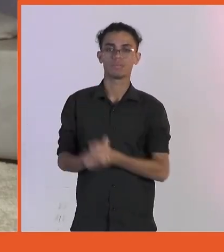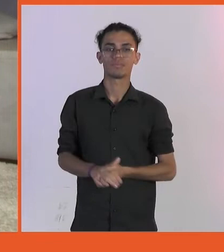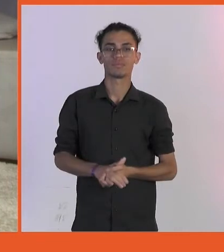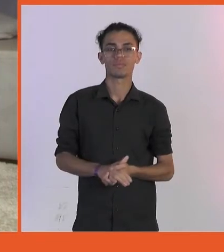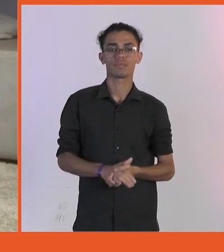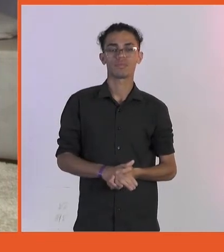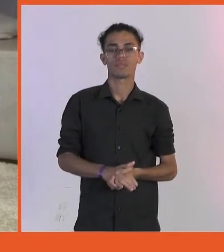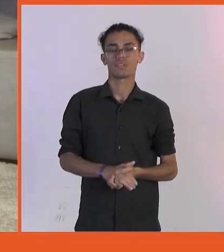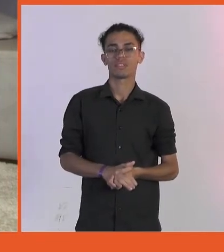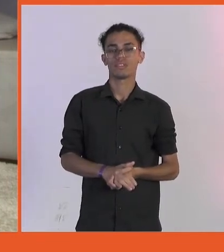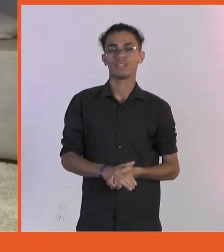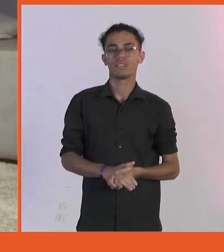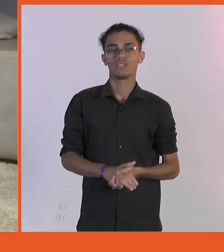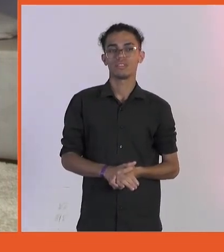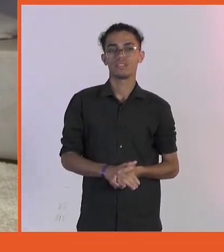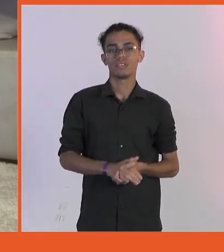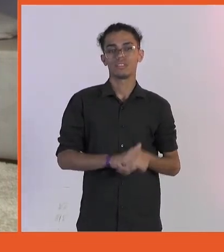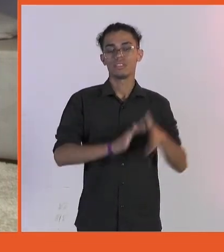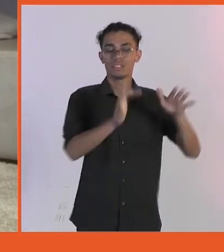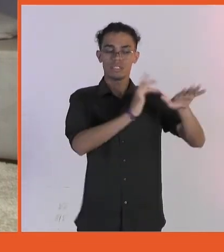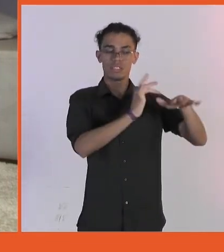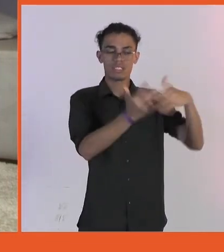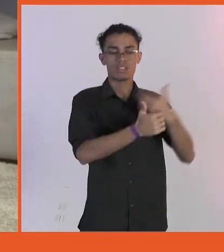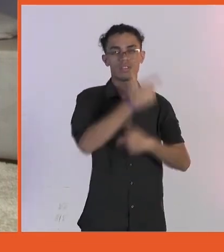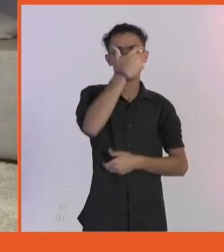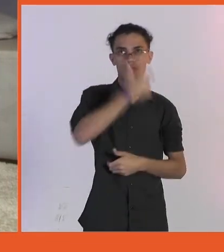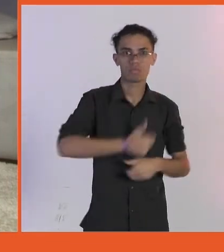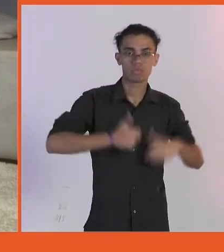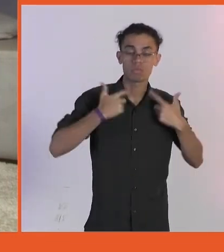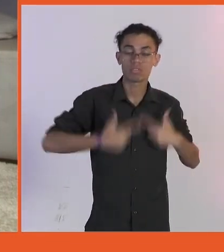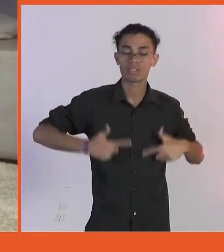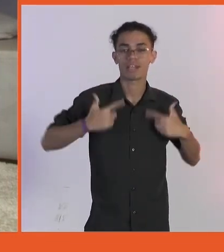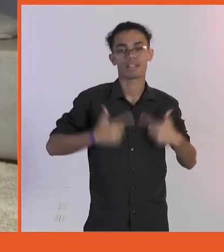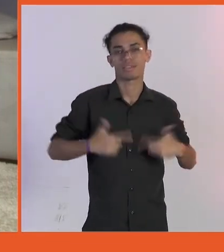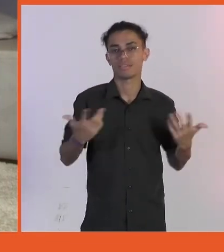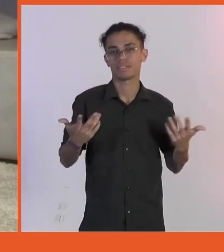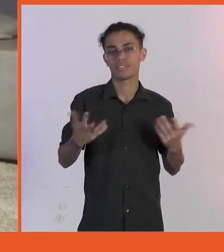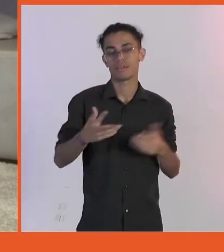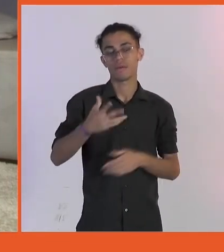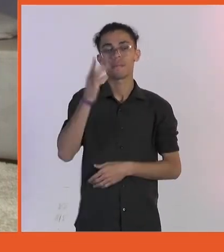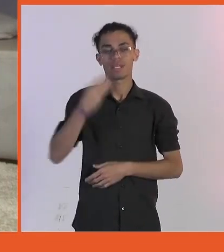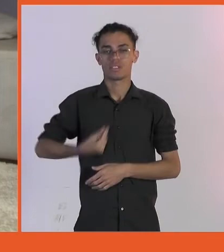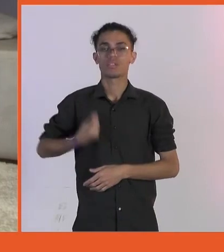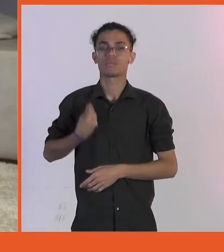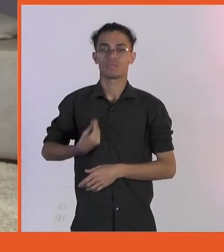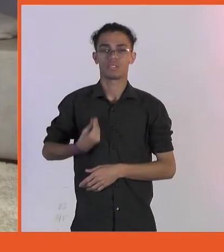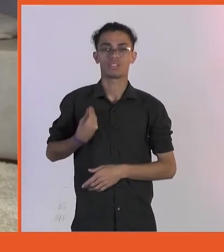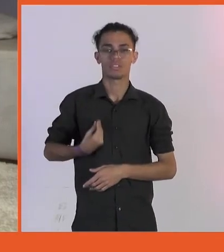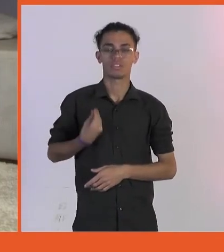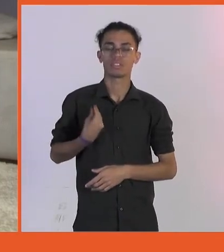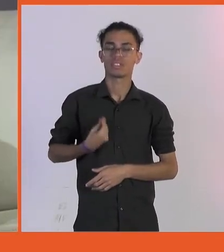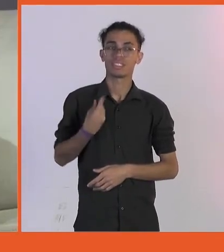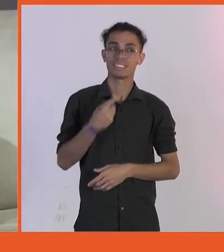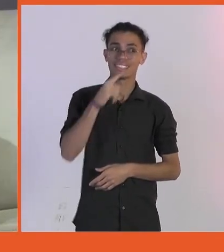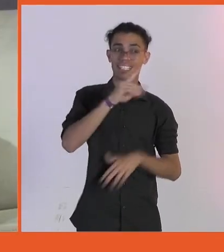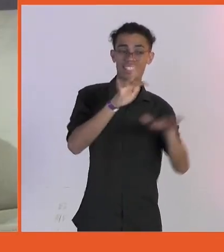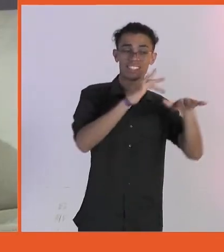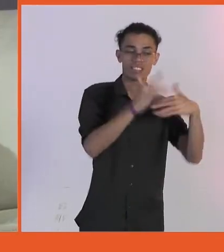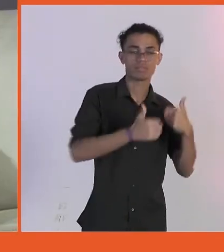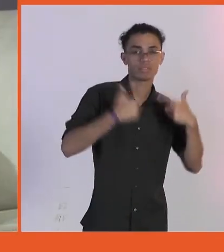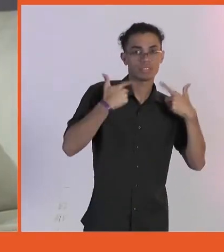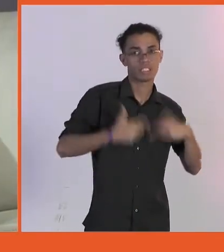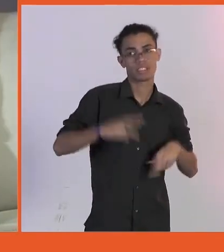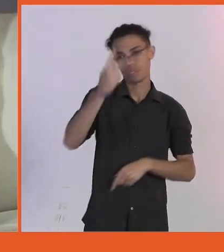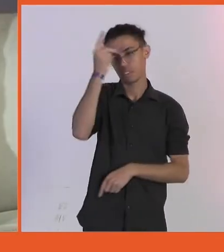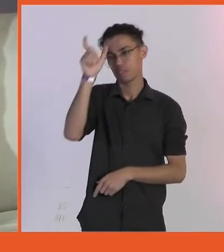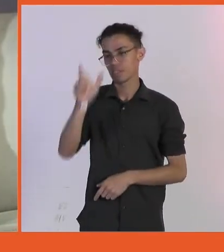pessoal. Eu, na internet, sou uma pessoa insuportável. Então, pessoalmente... Não só na internet. Se eu sou insuportável, todo mundo já vai entender